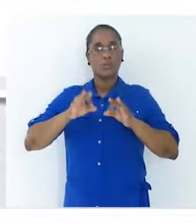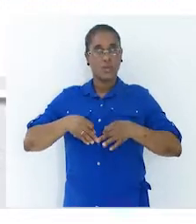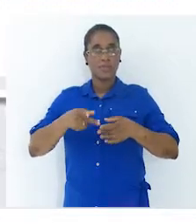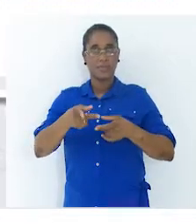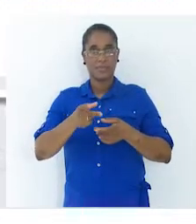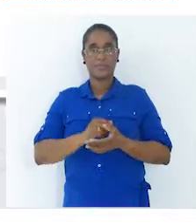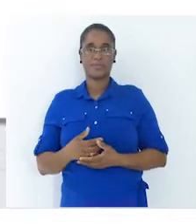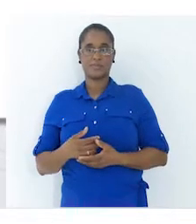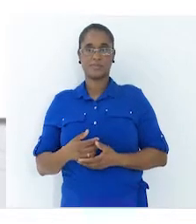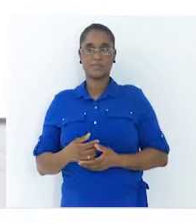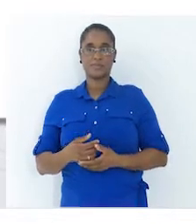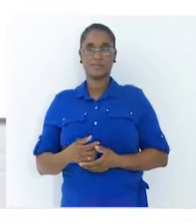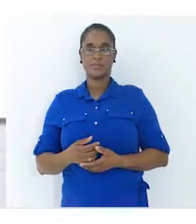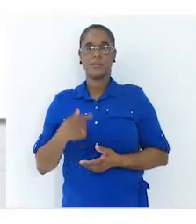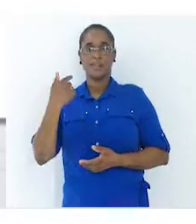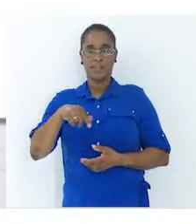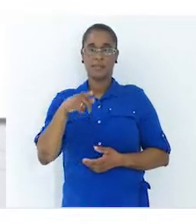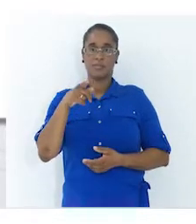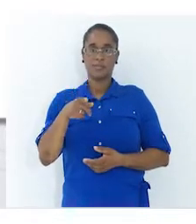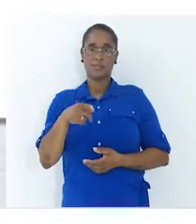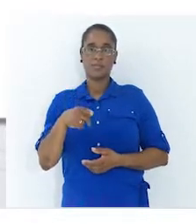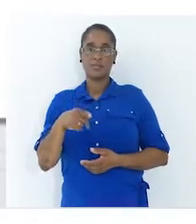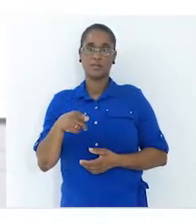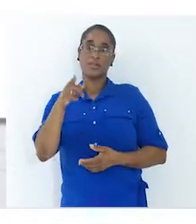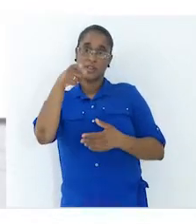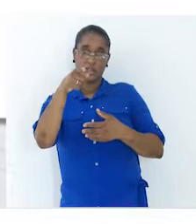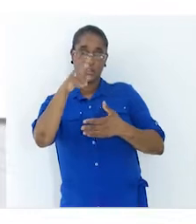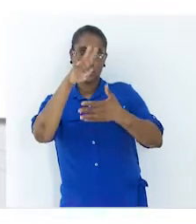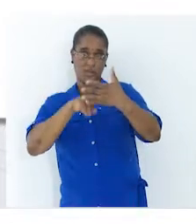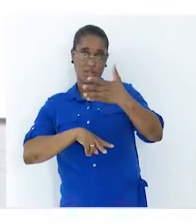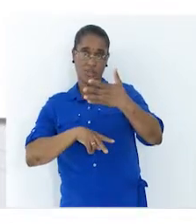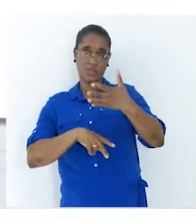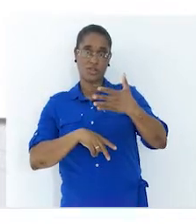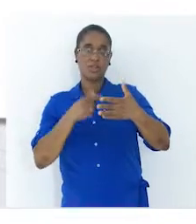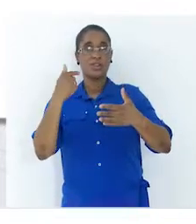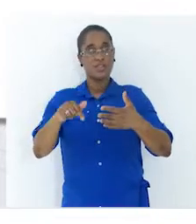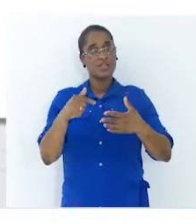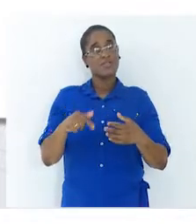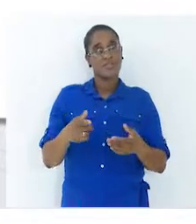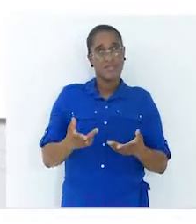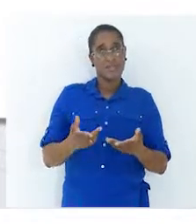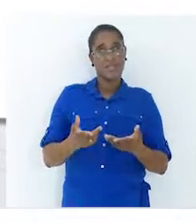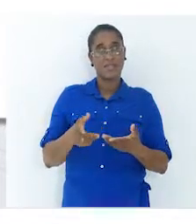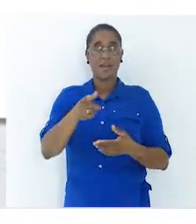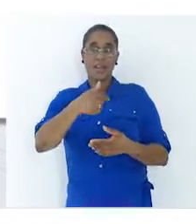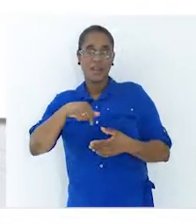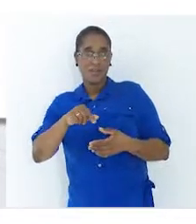a marca. Temos esse texto que está de propósito aqui para